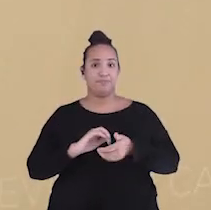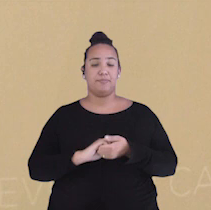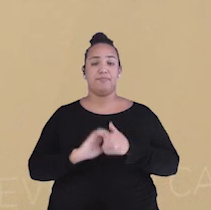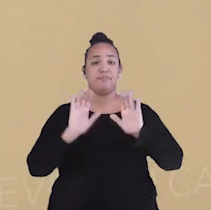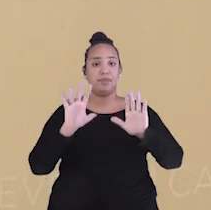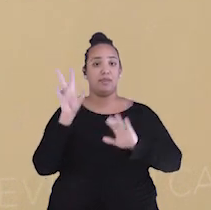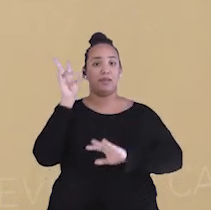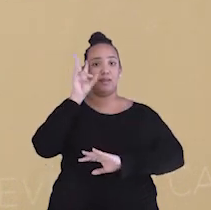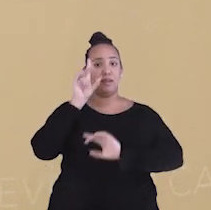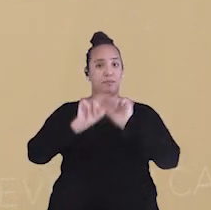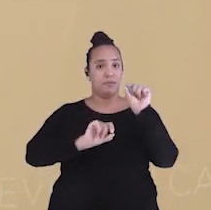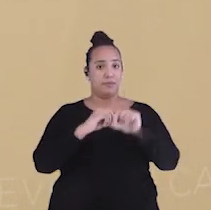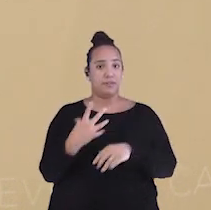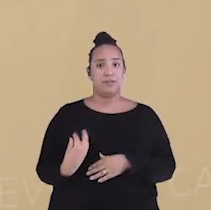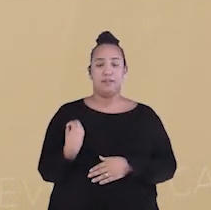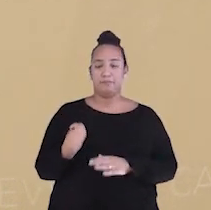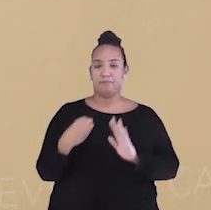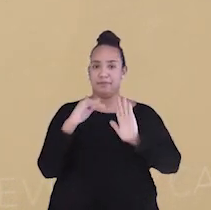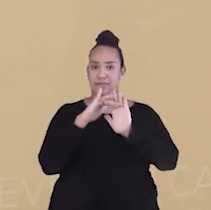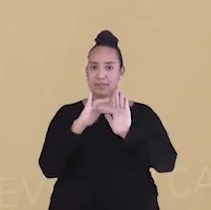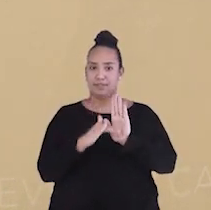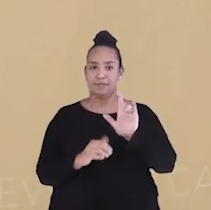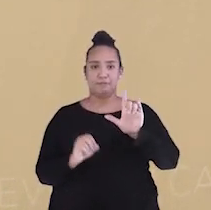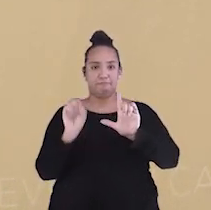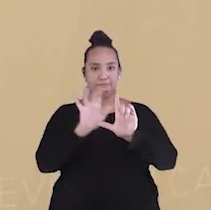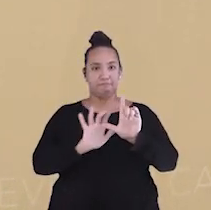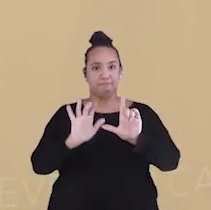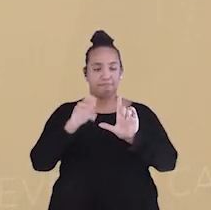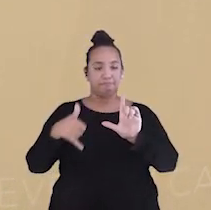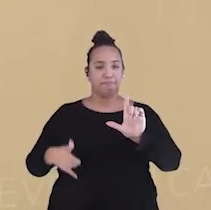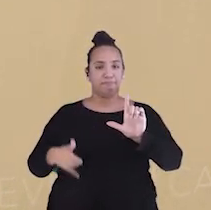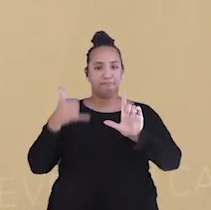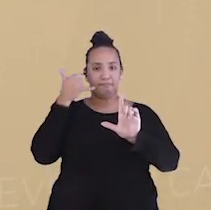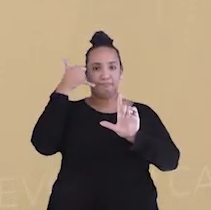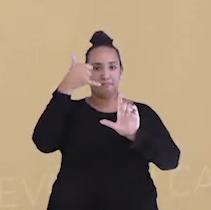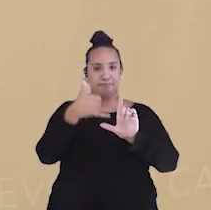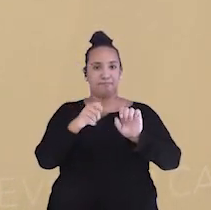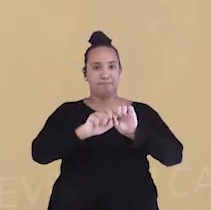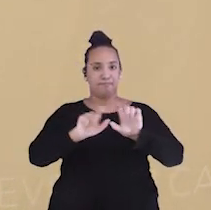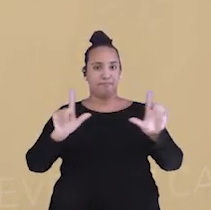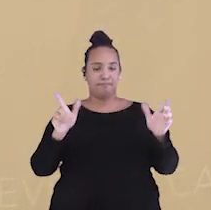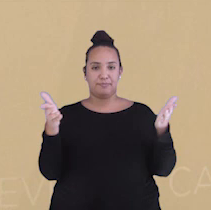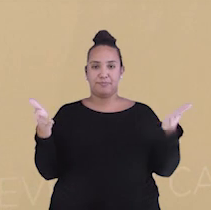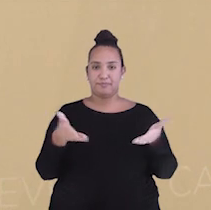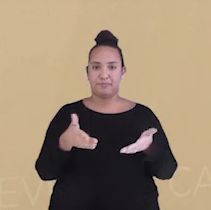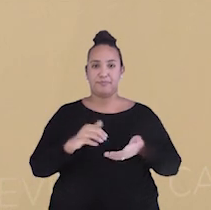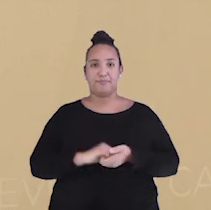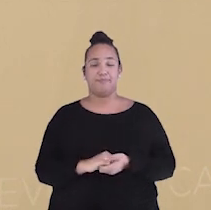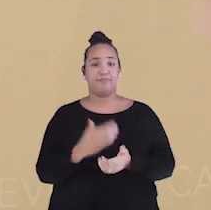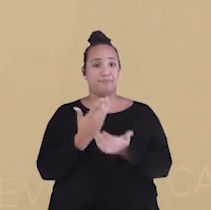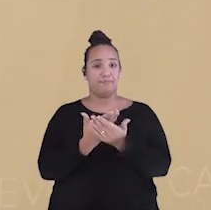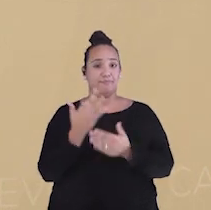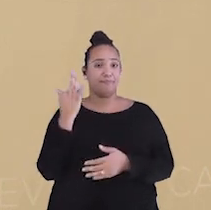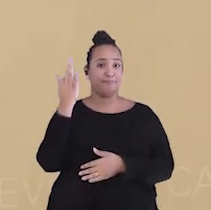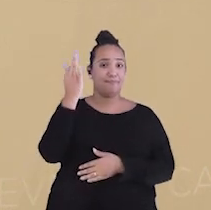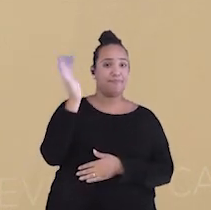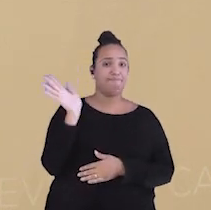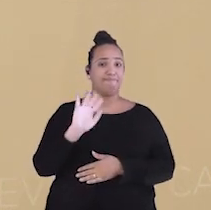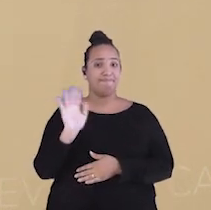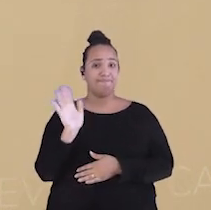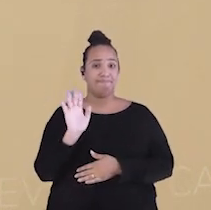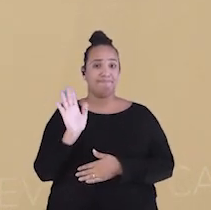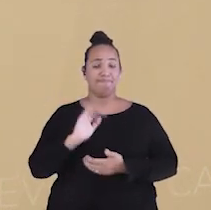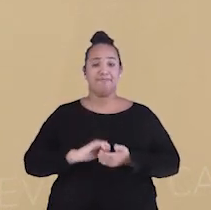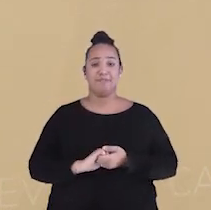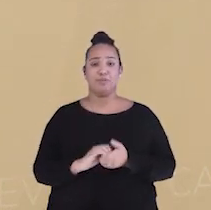aqui, mas não esqueça de garantir a sua presença apontando o seu celular para o QR Code que está na tela. Então, até a próxima